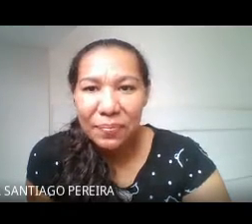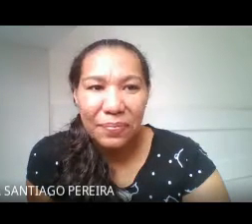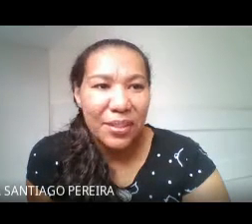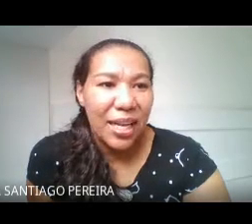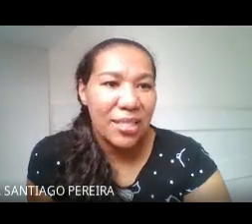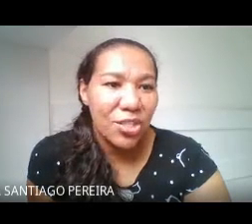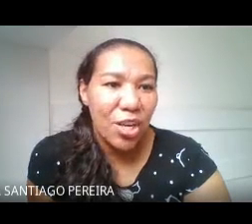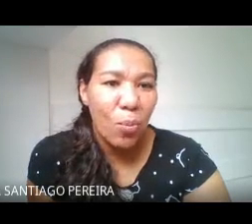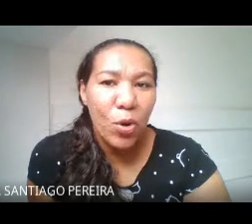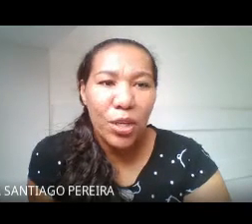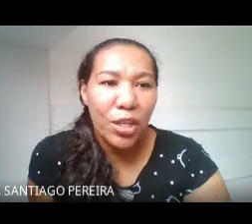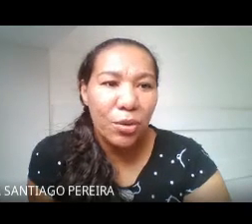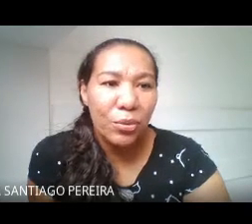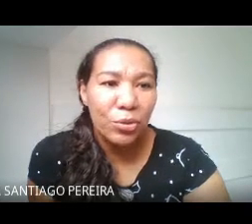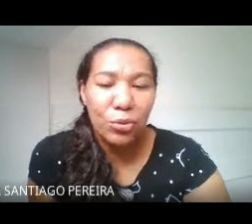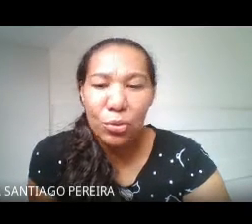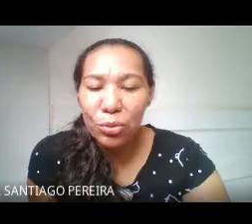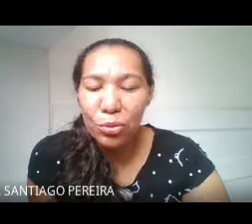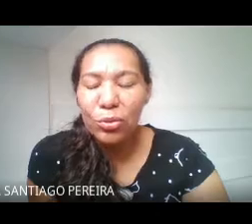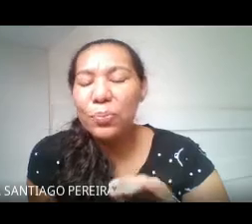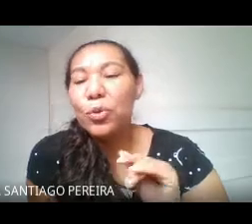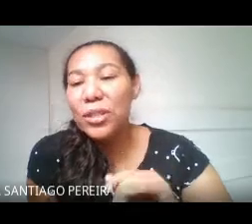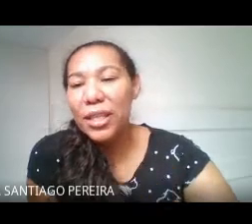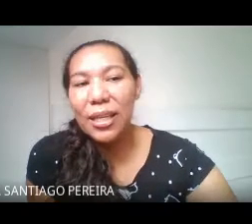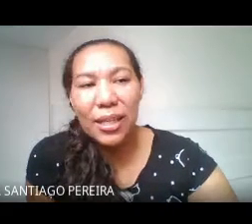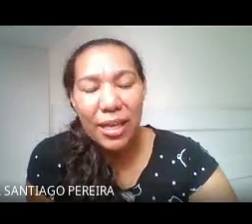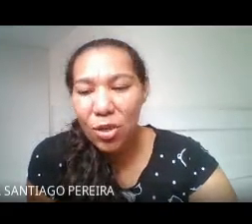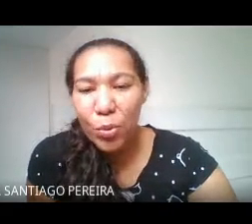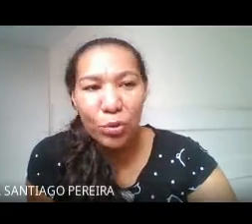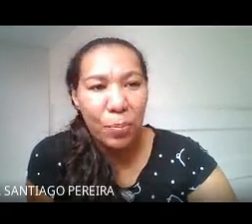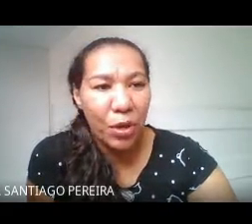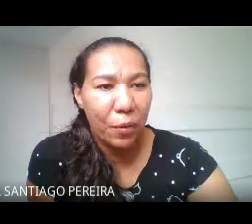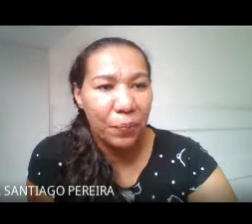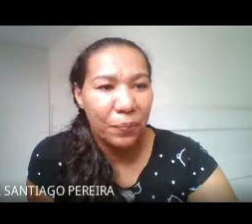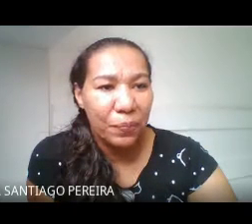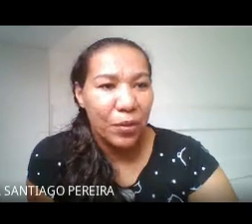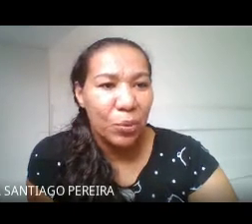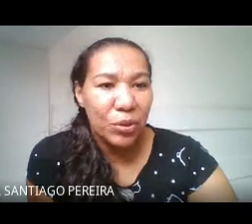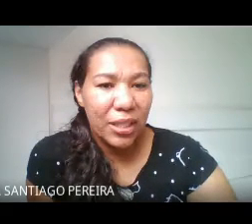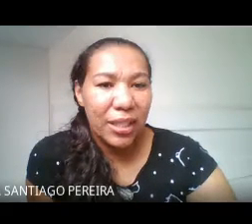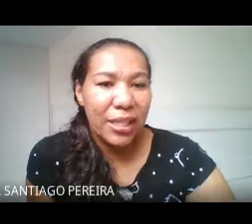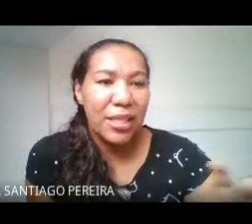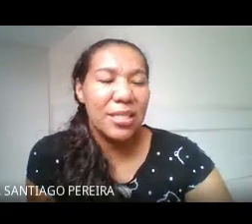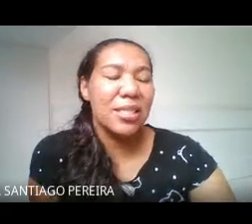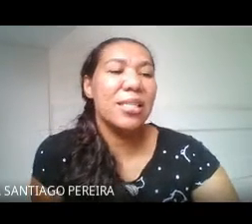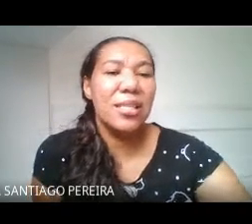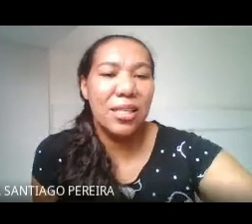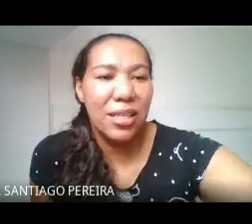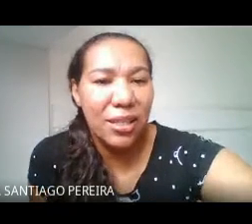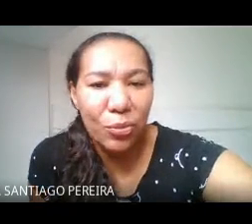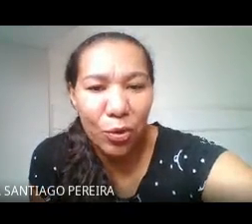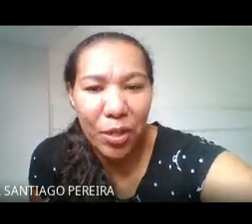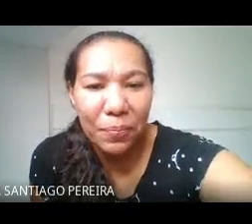né? Assistir a um pouquinho do trailer, né? É só 1 minuto e pouquinho. O trailer